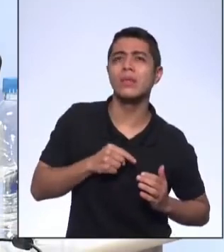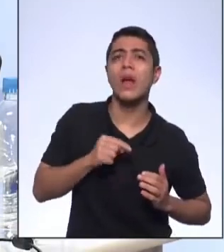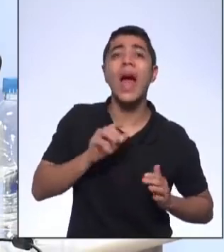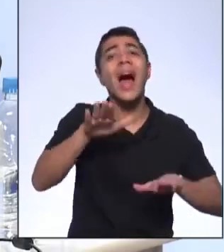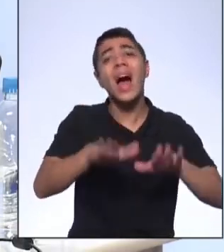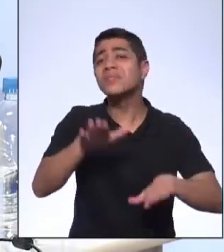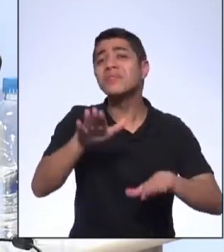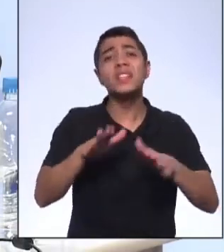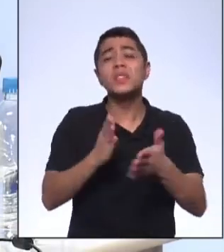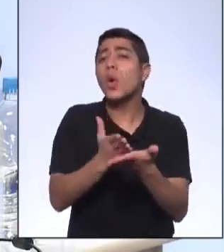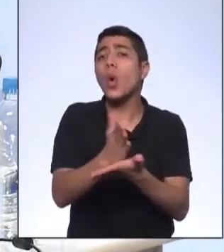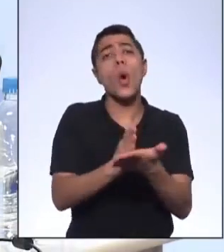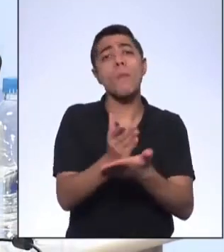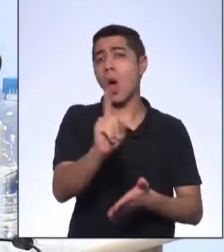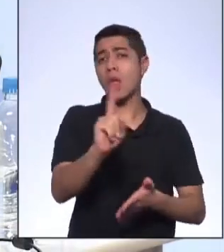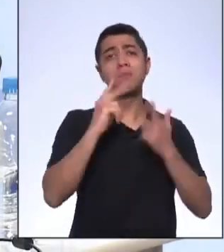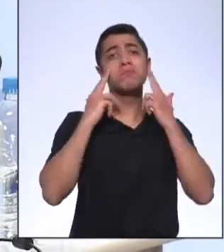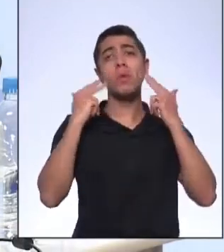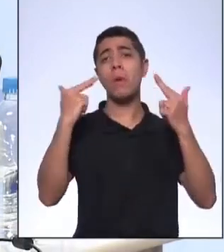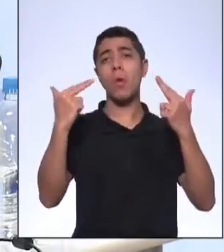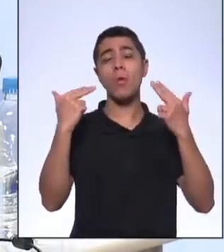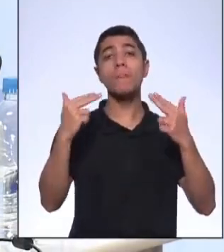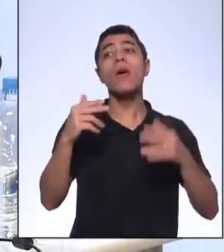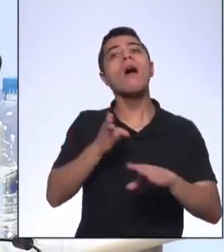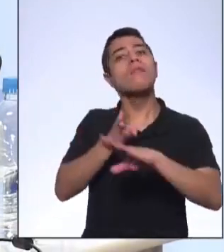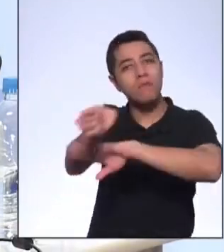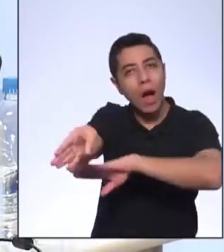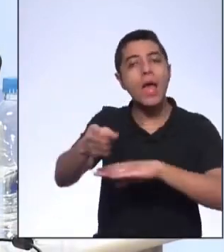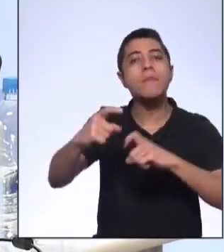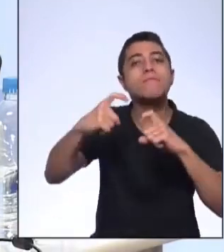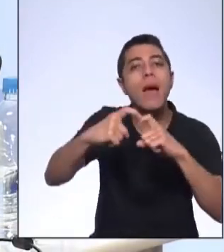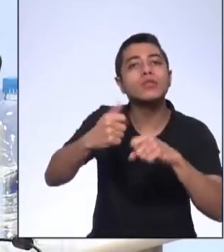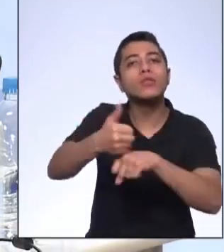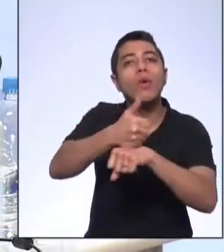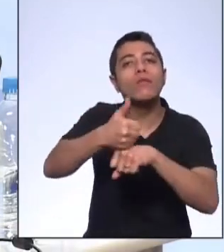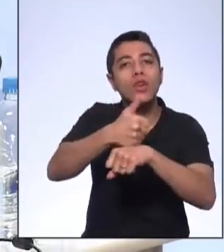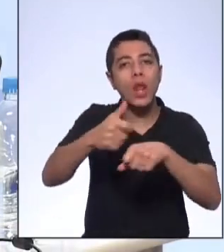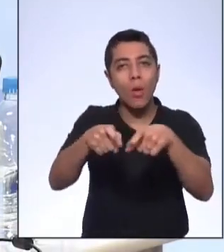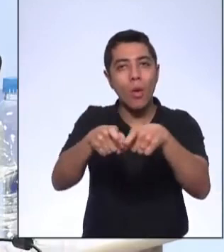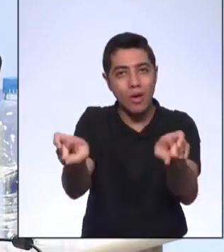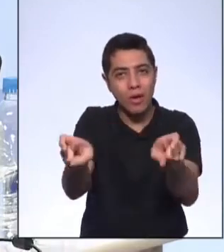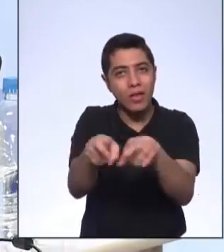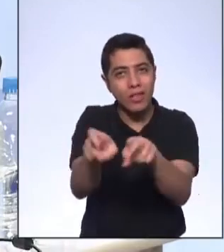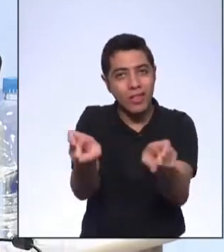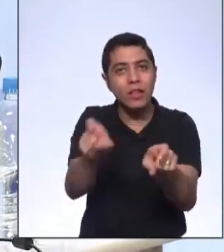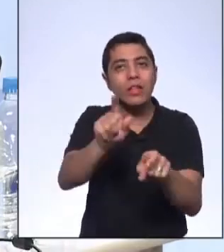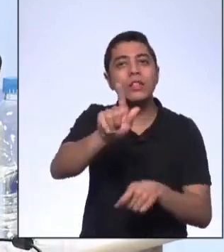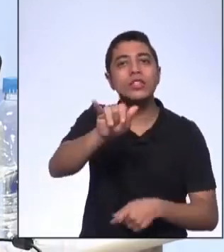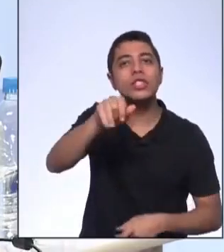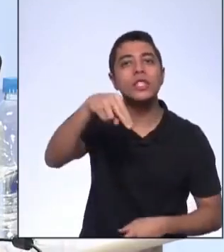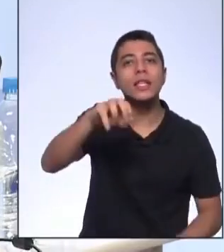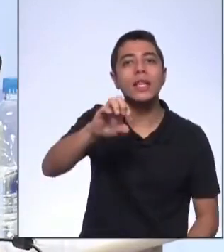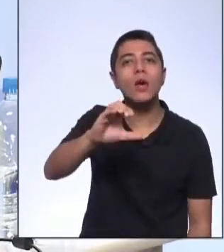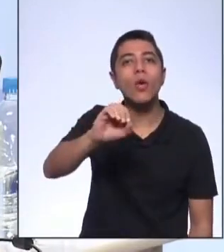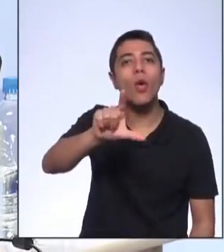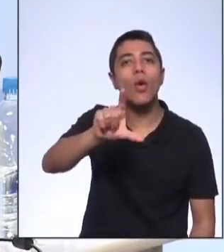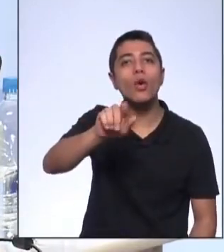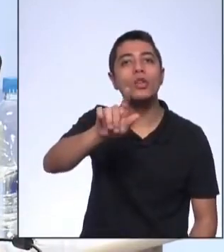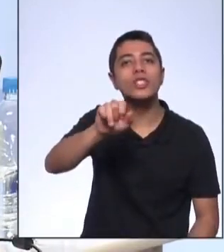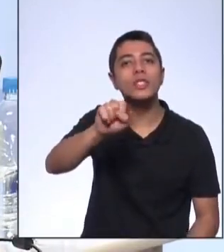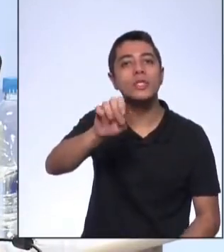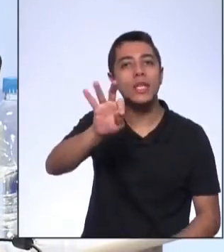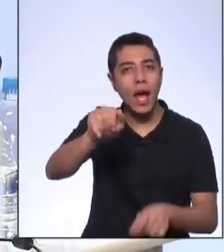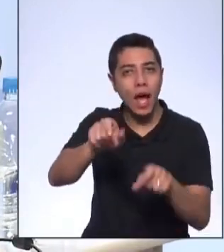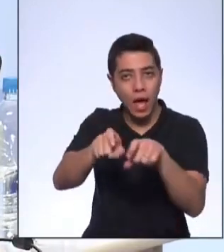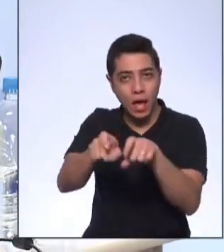Ele vai procurar o ginecologista, né? E vai verificar o que está acontecendo com ela, ok? Ou de próstata, a mesma coisa. O exame depois